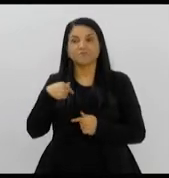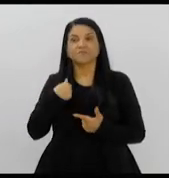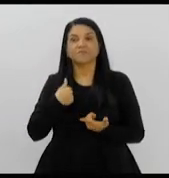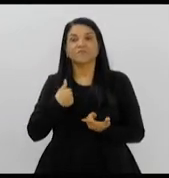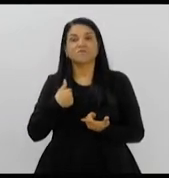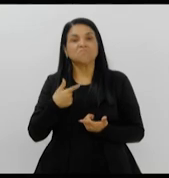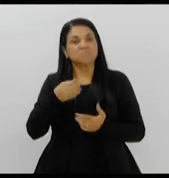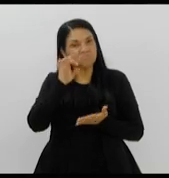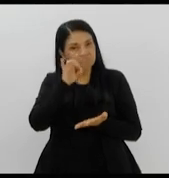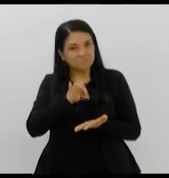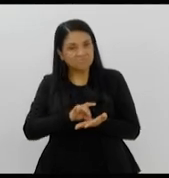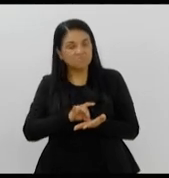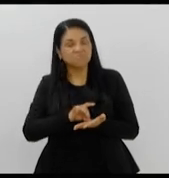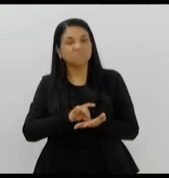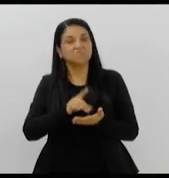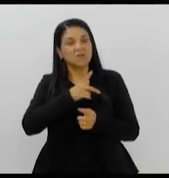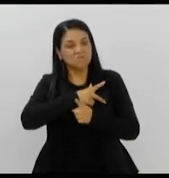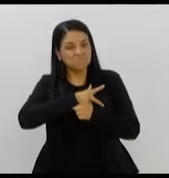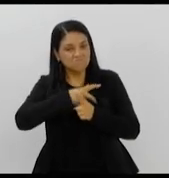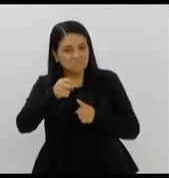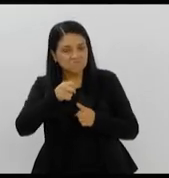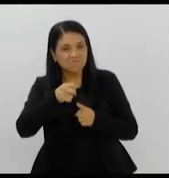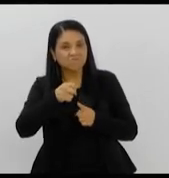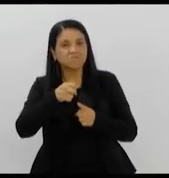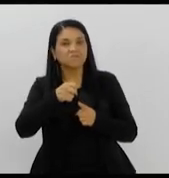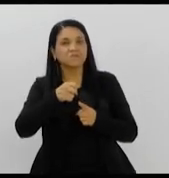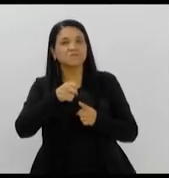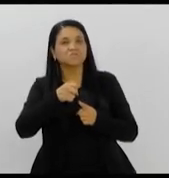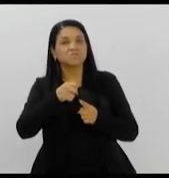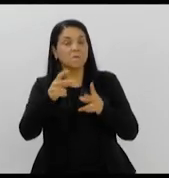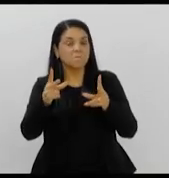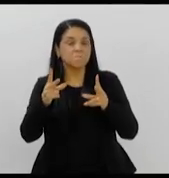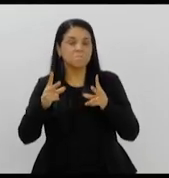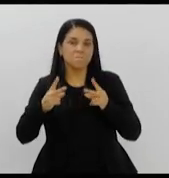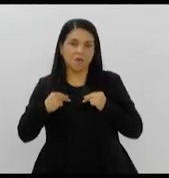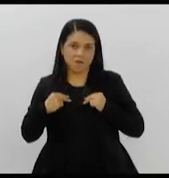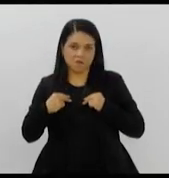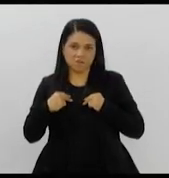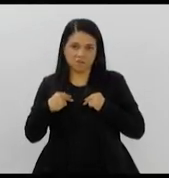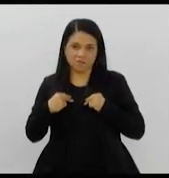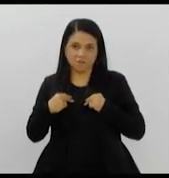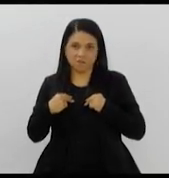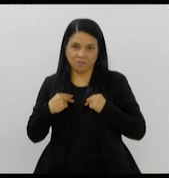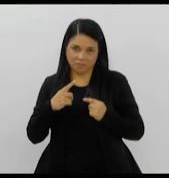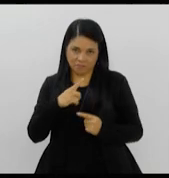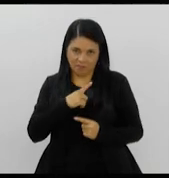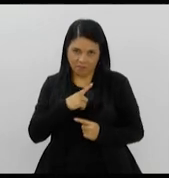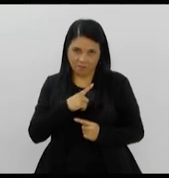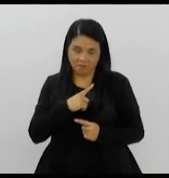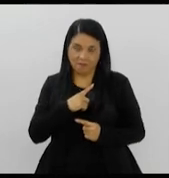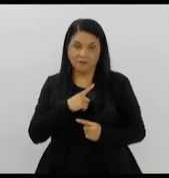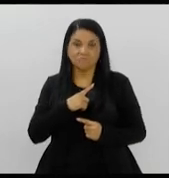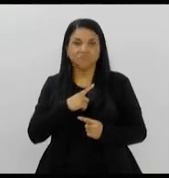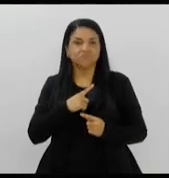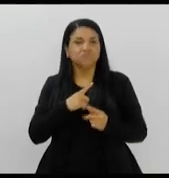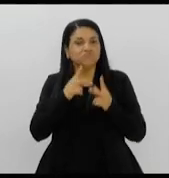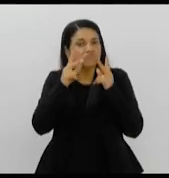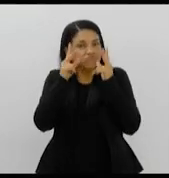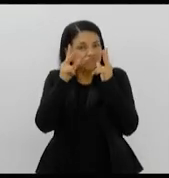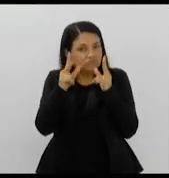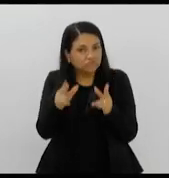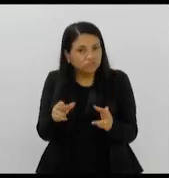evidentemente, foram eleitos pelos seus méritos. E o mesmo acontece com todas as